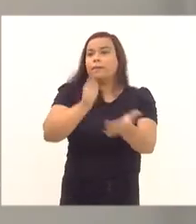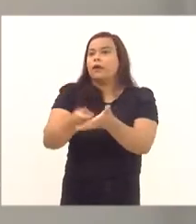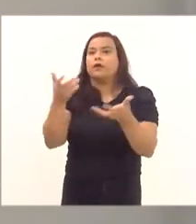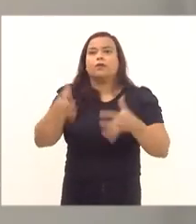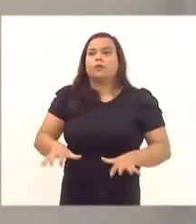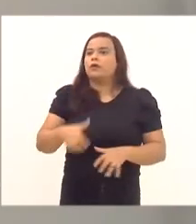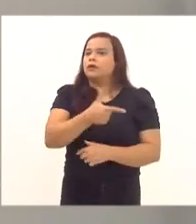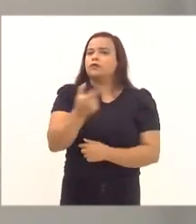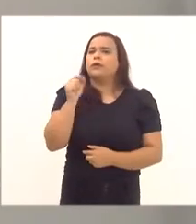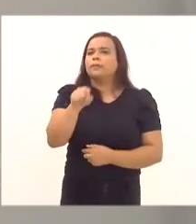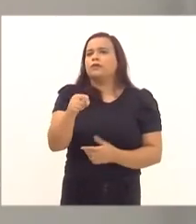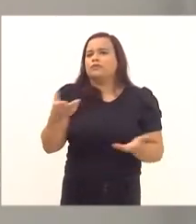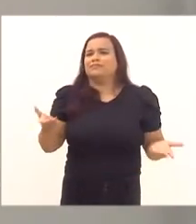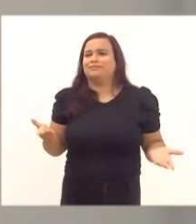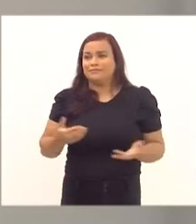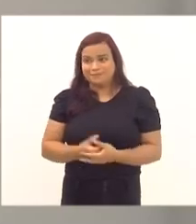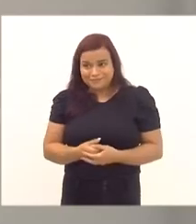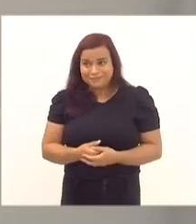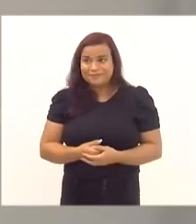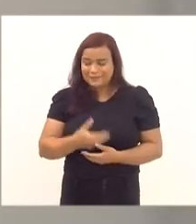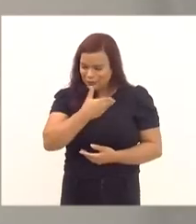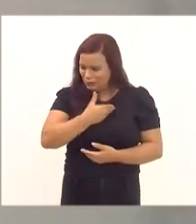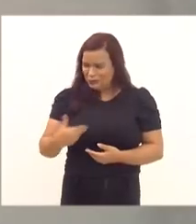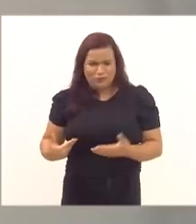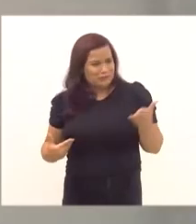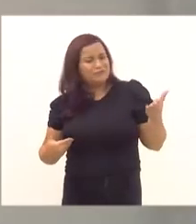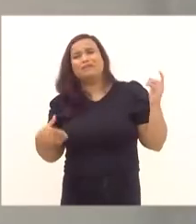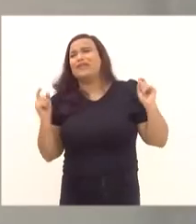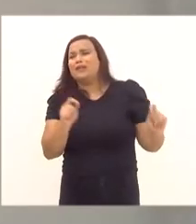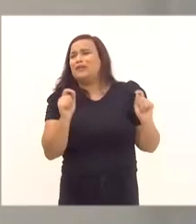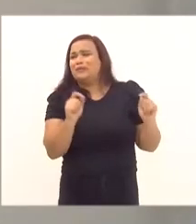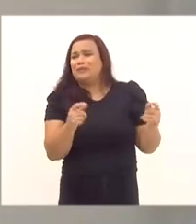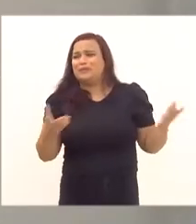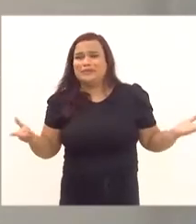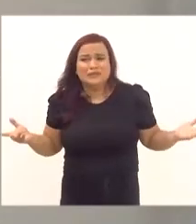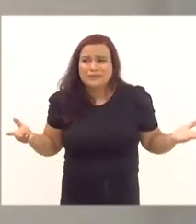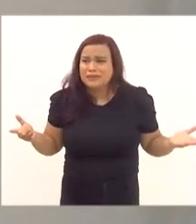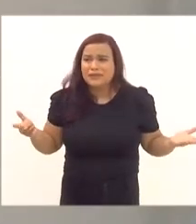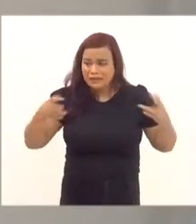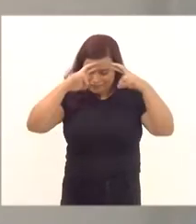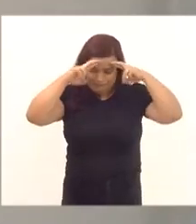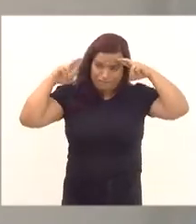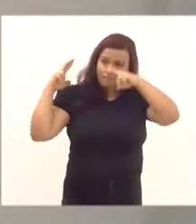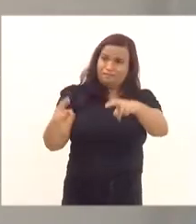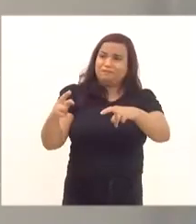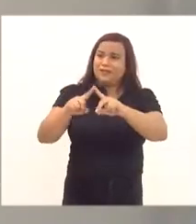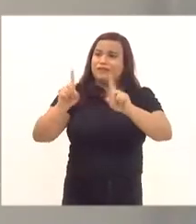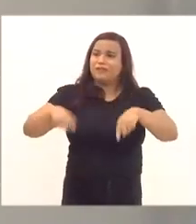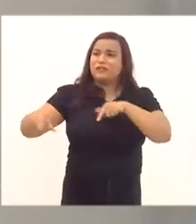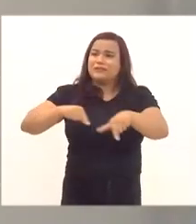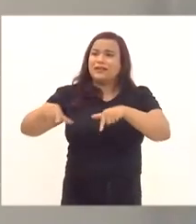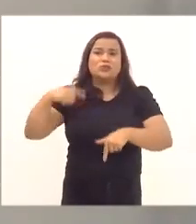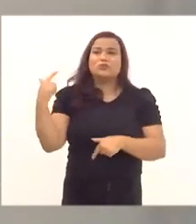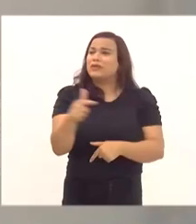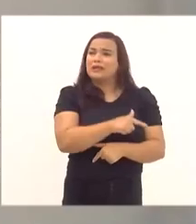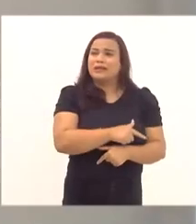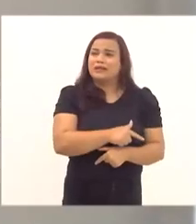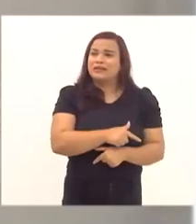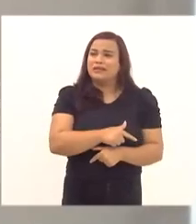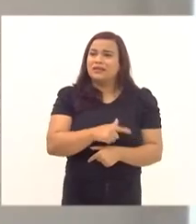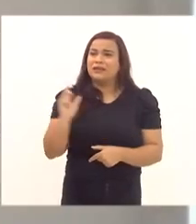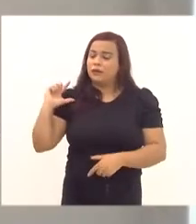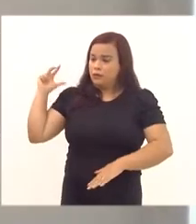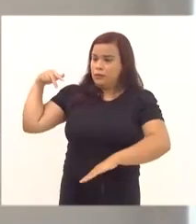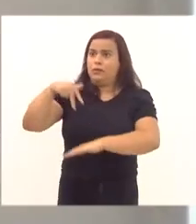os 200 mil então que governo é esse que não tem respeito aos trabalhadores que deveria estar aqui